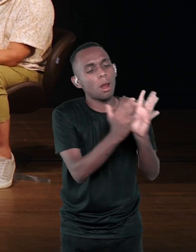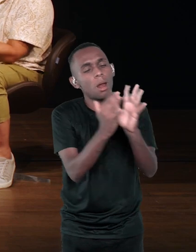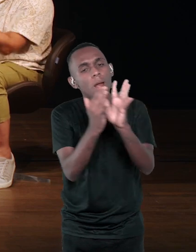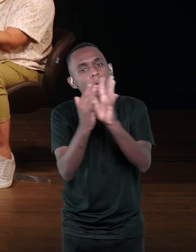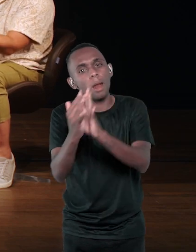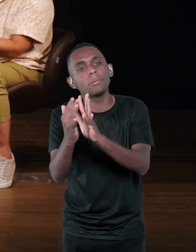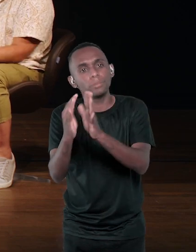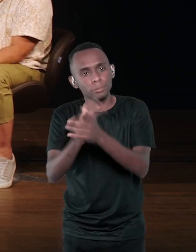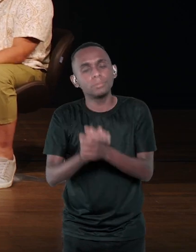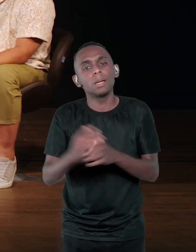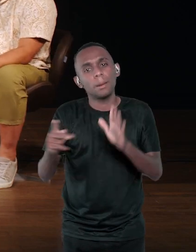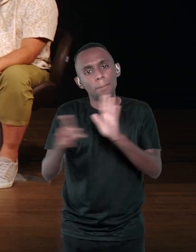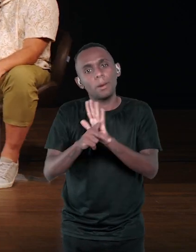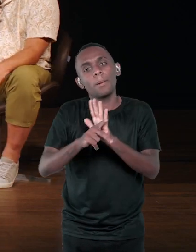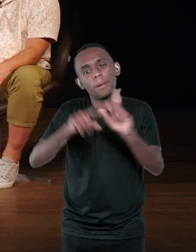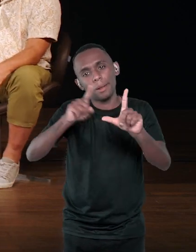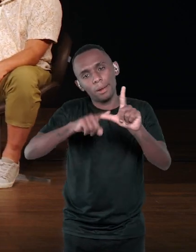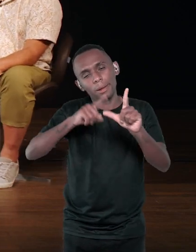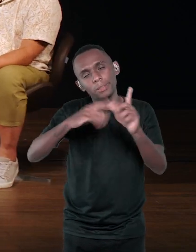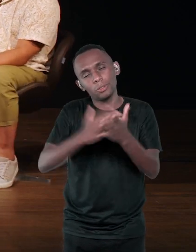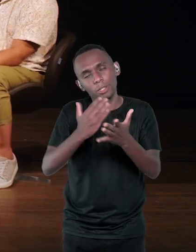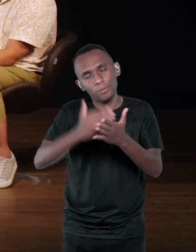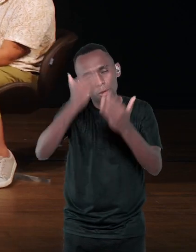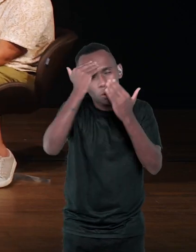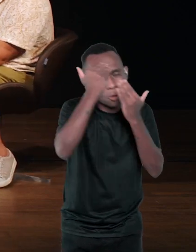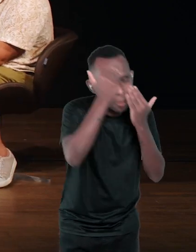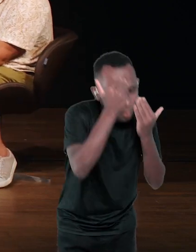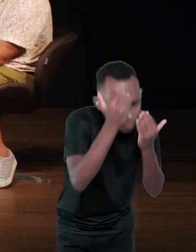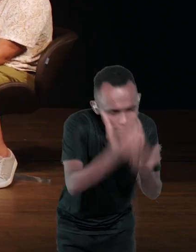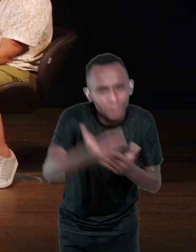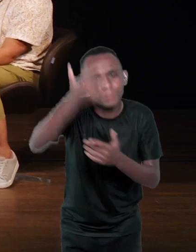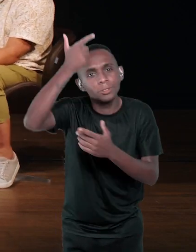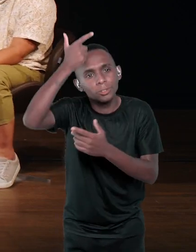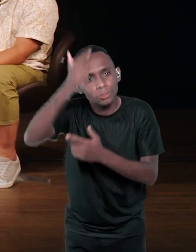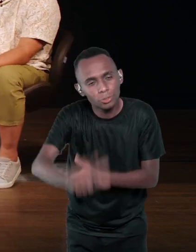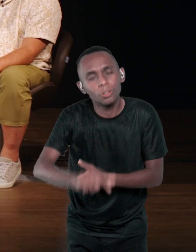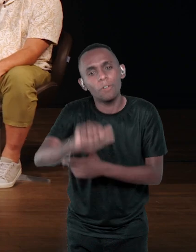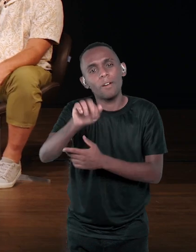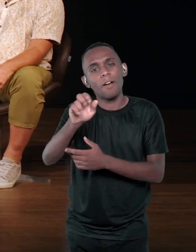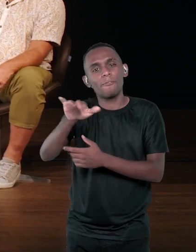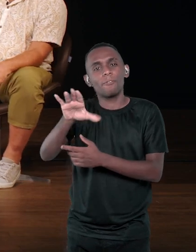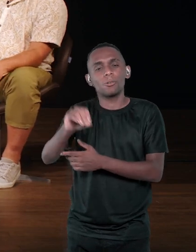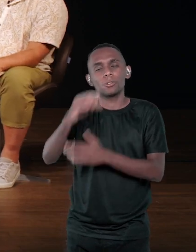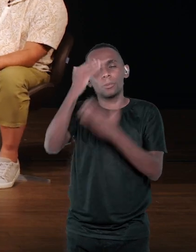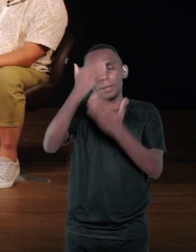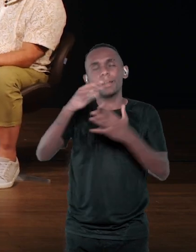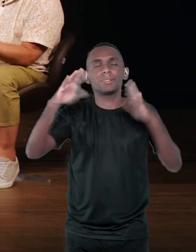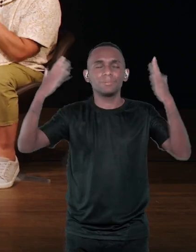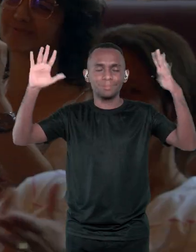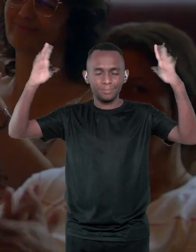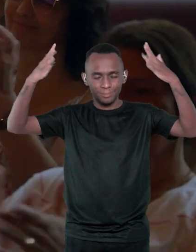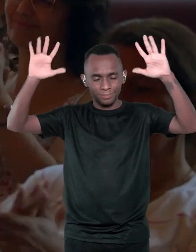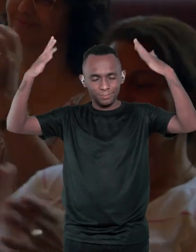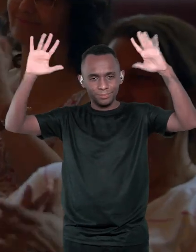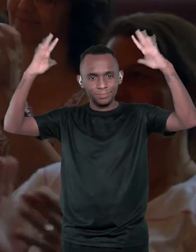no caso da Elza, com a última letra do livro. Muito obrigado mais uma vez, seu Afonso. Obrigado.